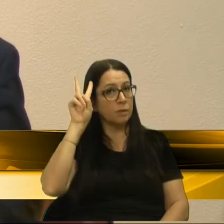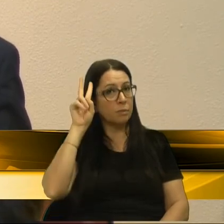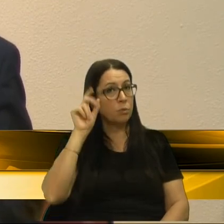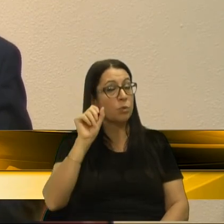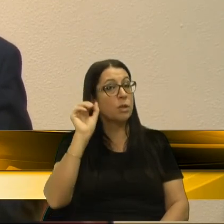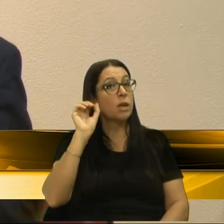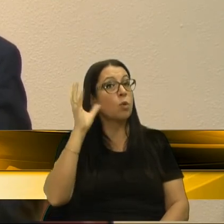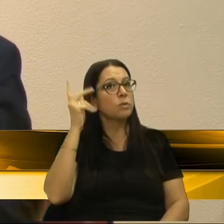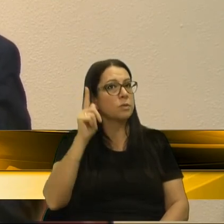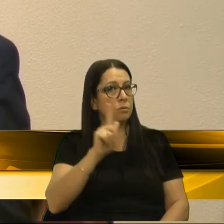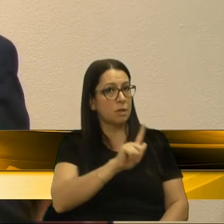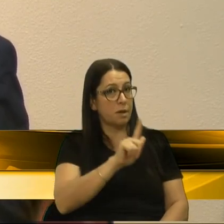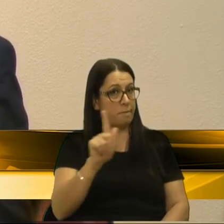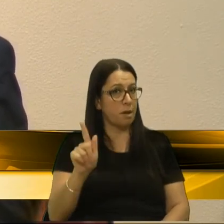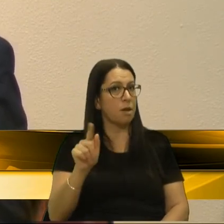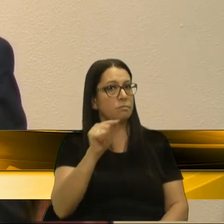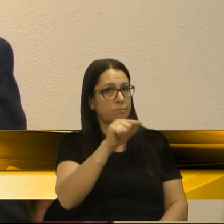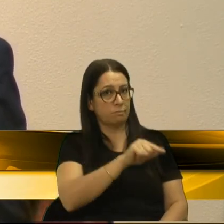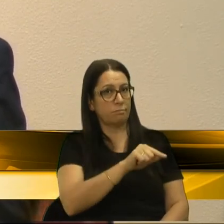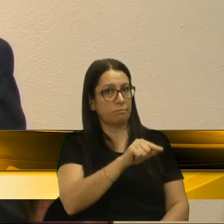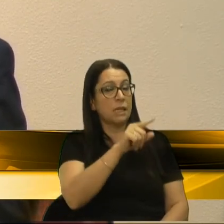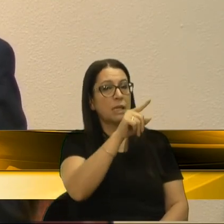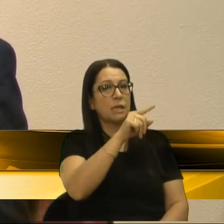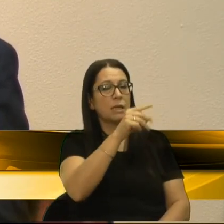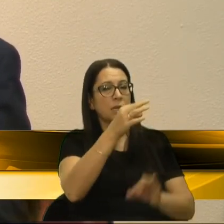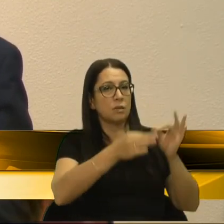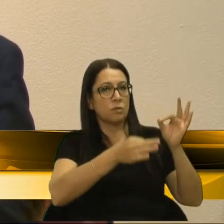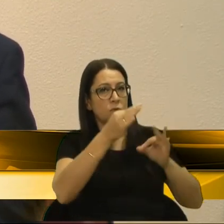Gramado. Lá, o Tribunal de Justiça